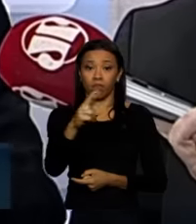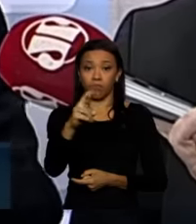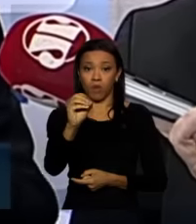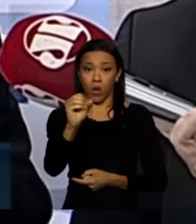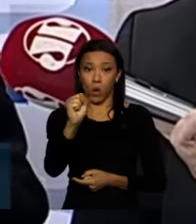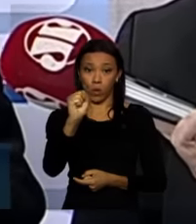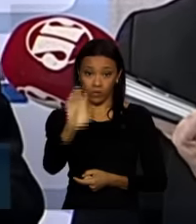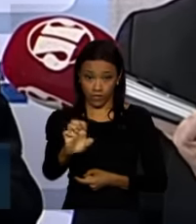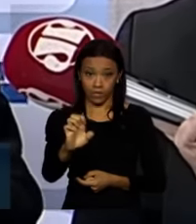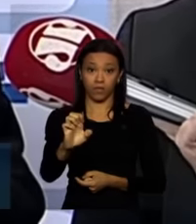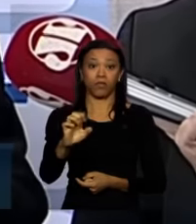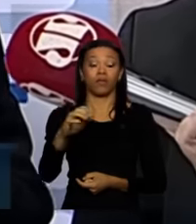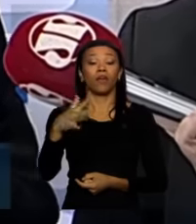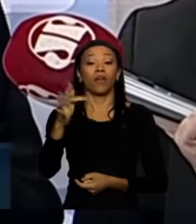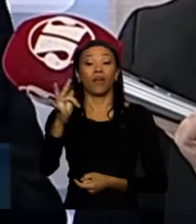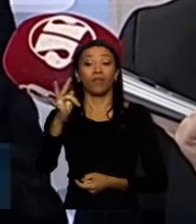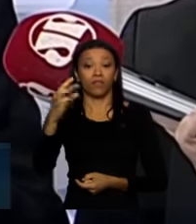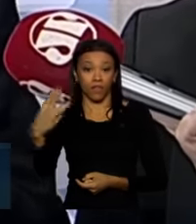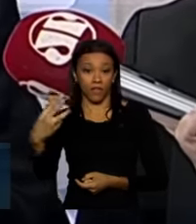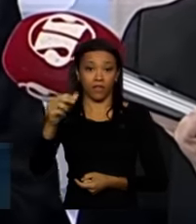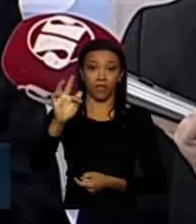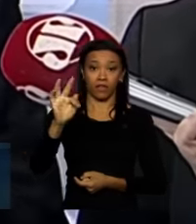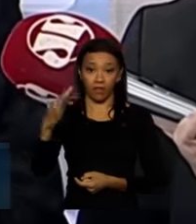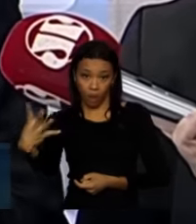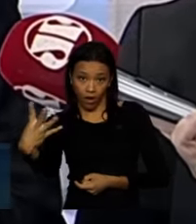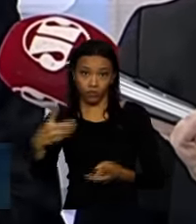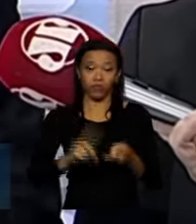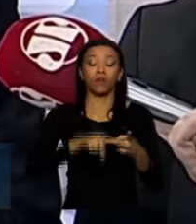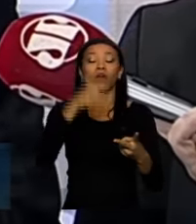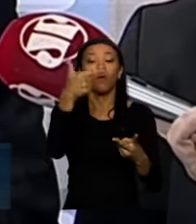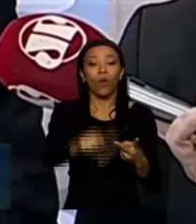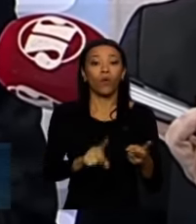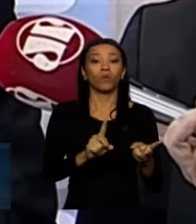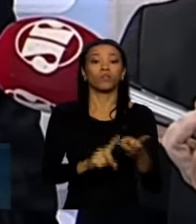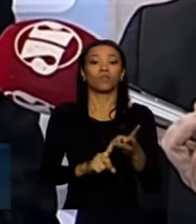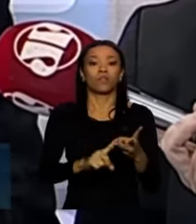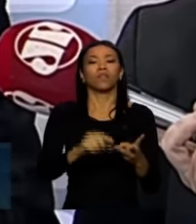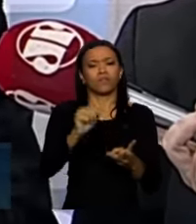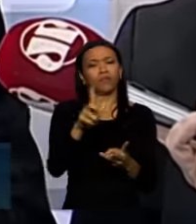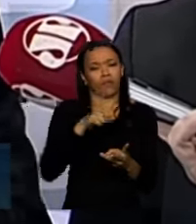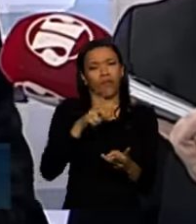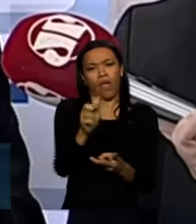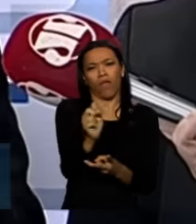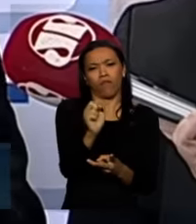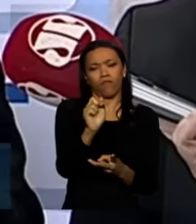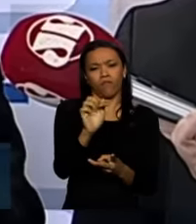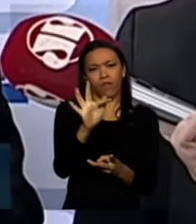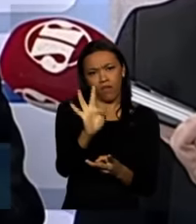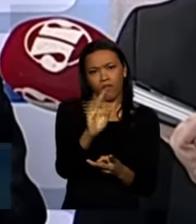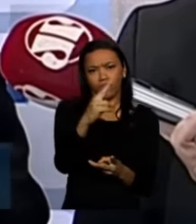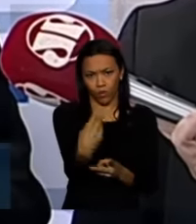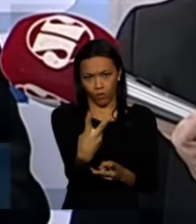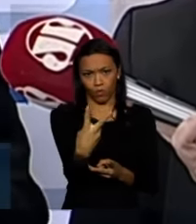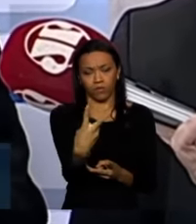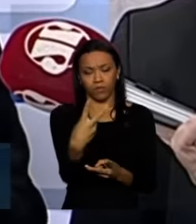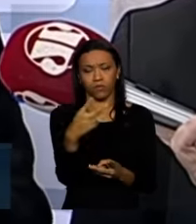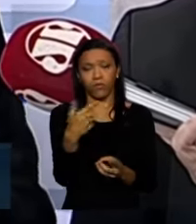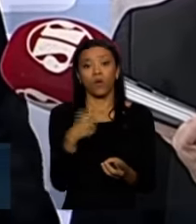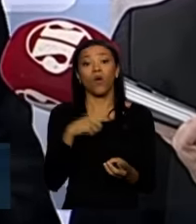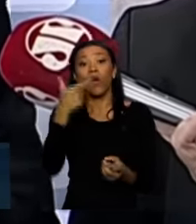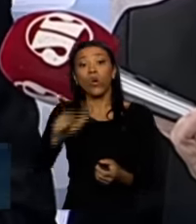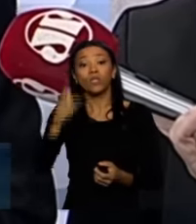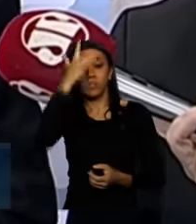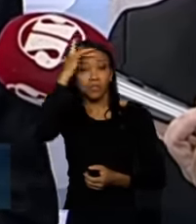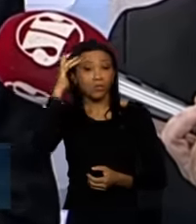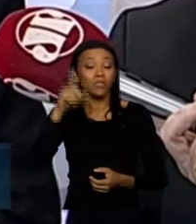nível F3 e F4 são aqueles que tem fibrose hepática em nível F2 mas com mais de 3 anos de biópsia são aqueles que